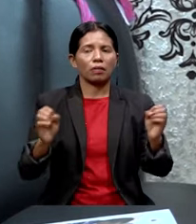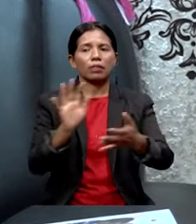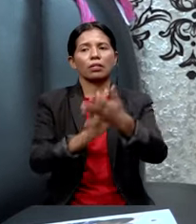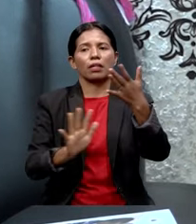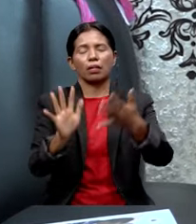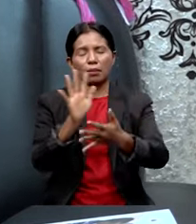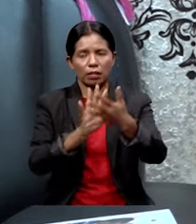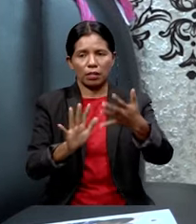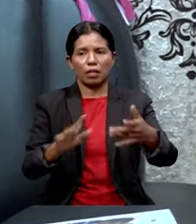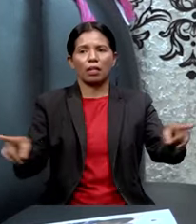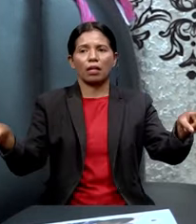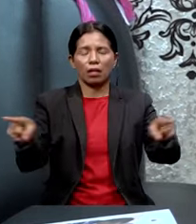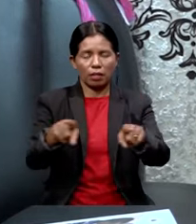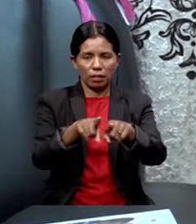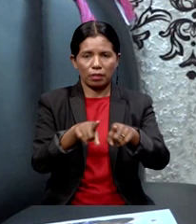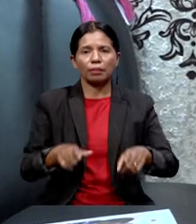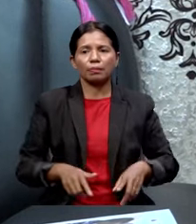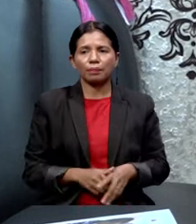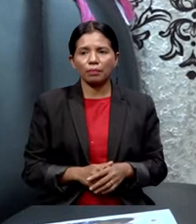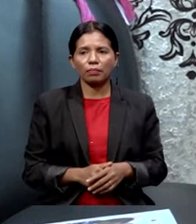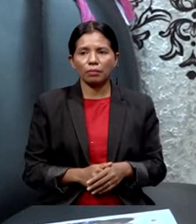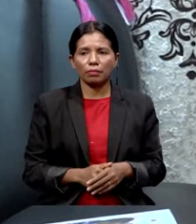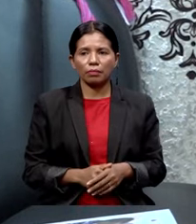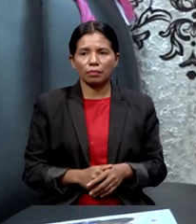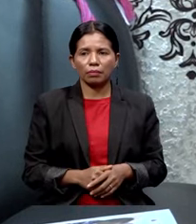mas hanesan